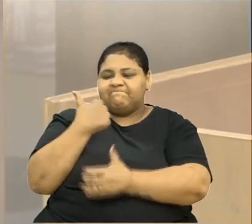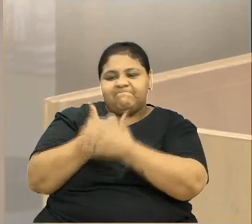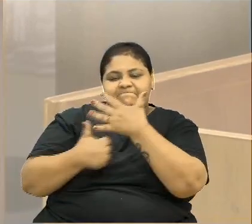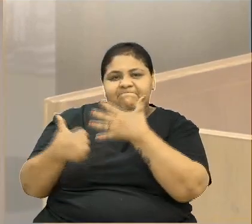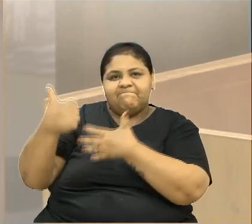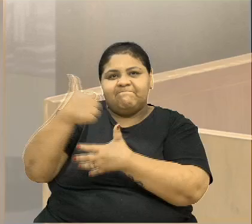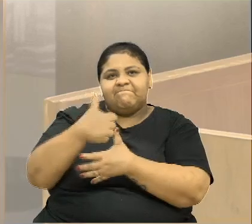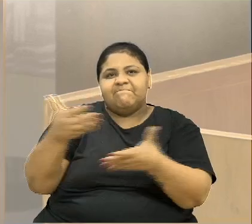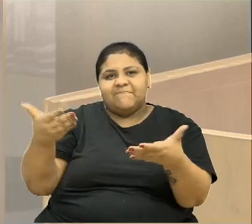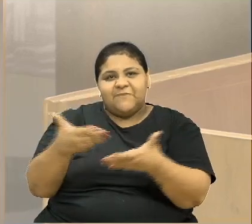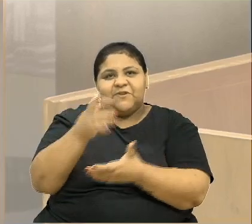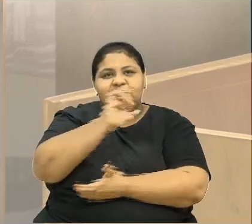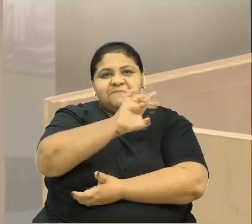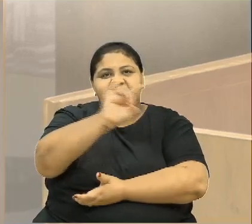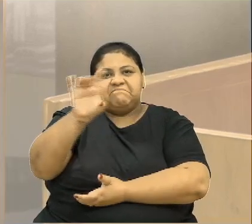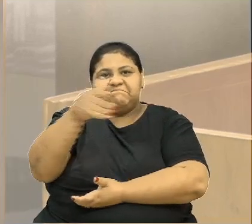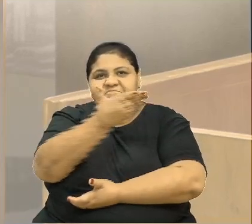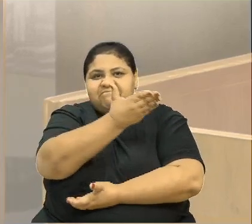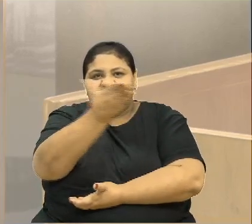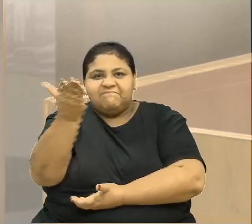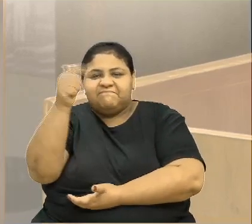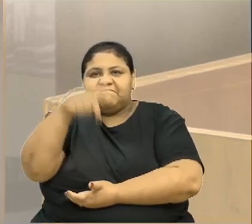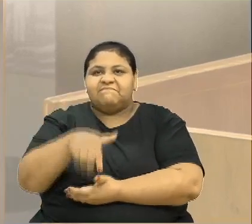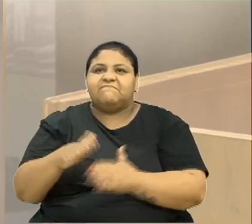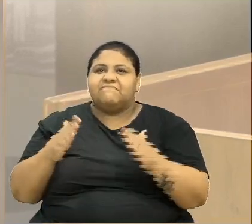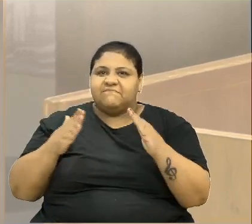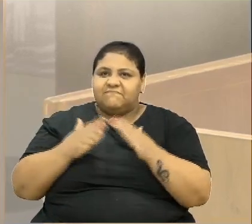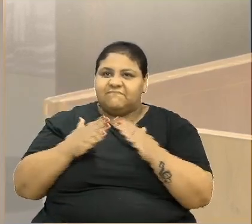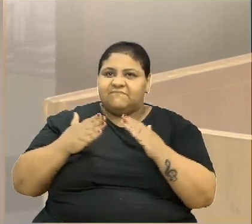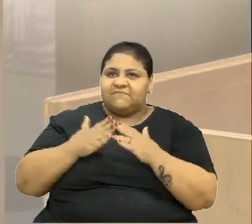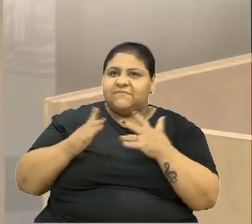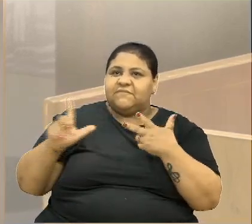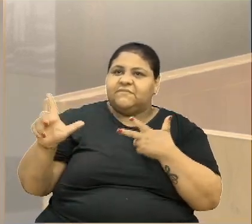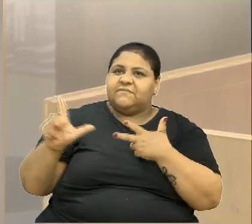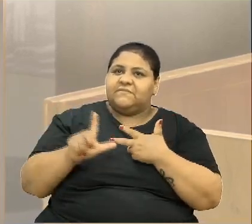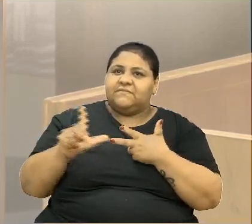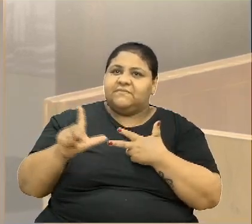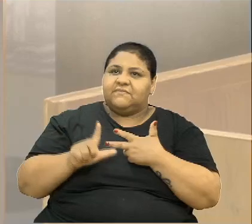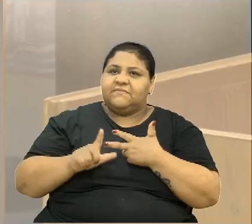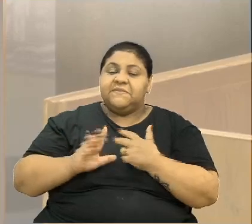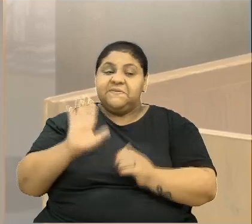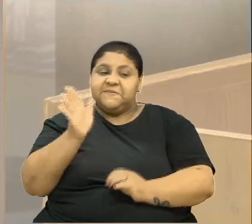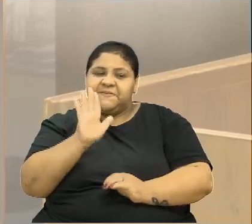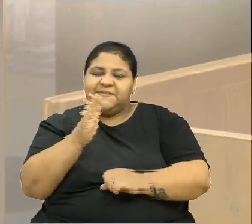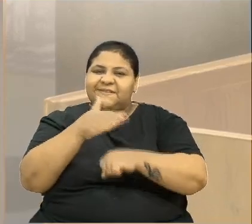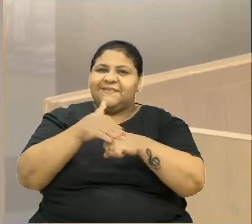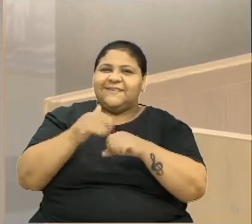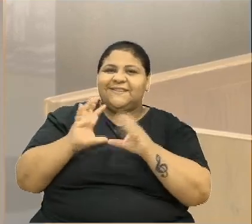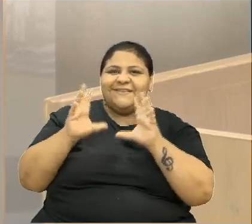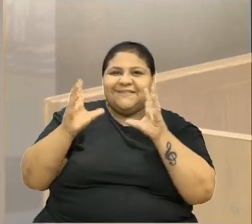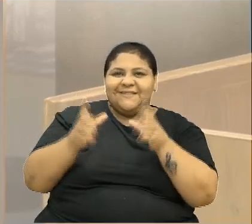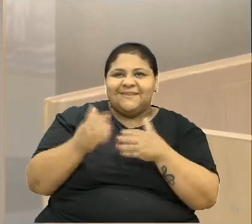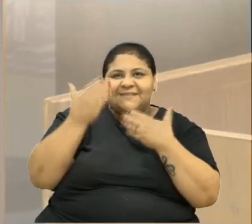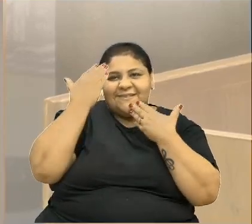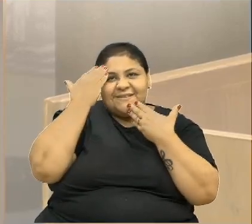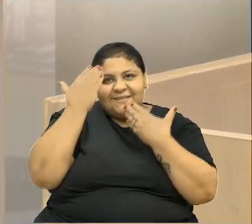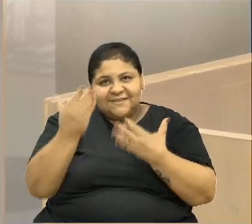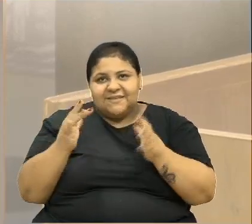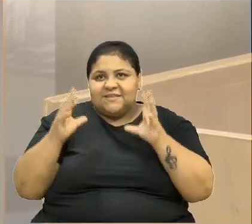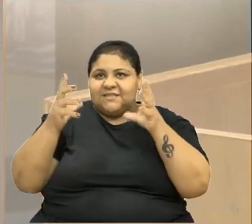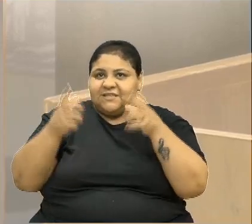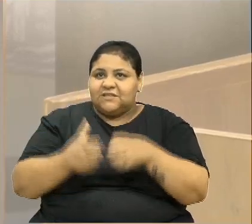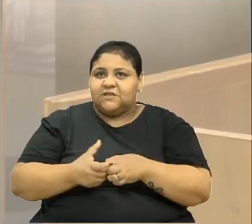privilégio estar com cada um de vocês aqui nesta Casa Legislativa. Me despeço com muito carinho de todos. Obrigada por todos